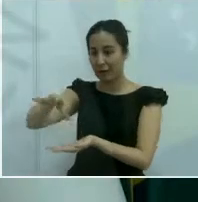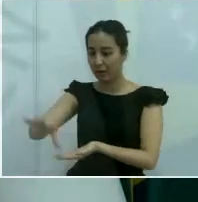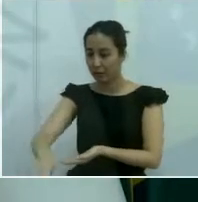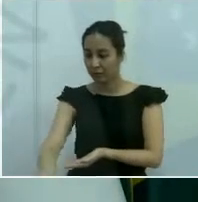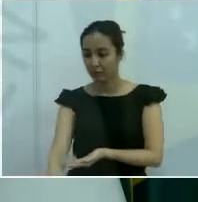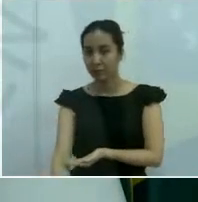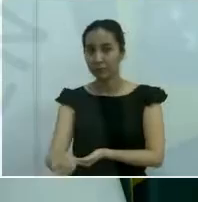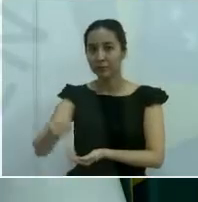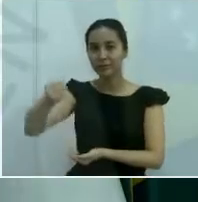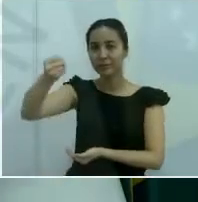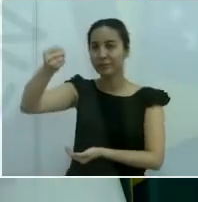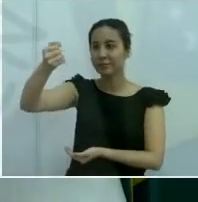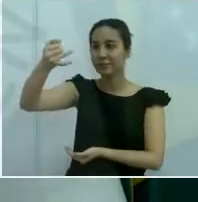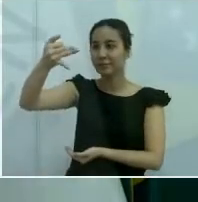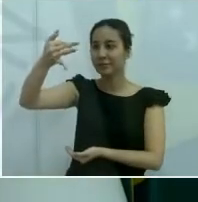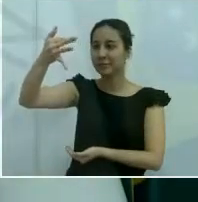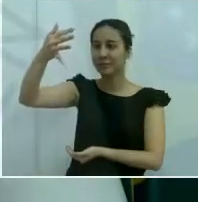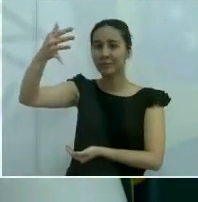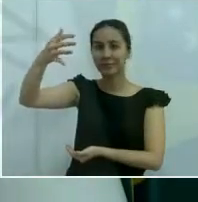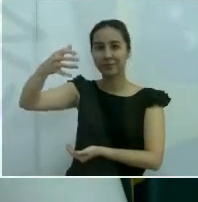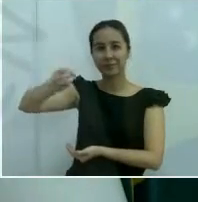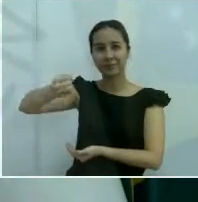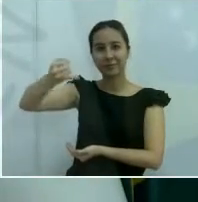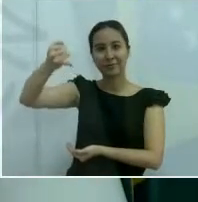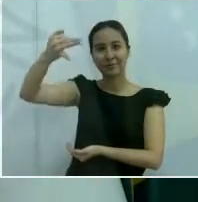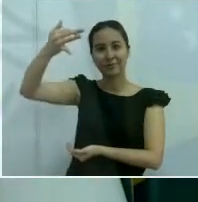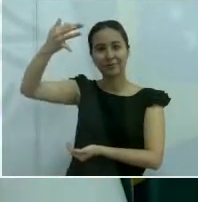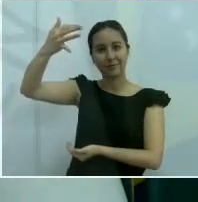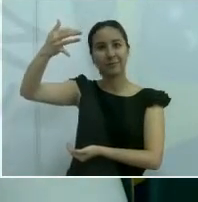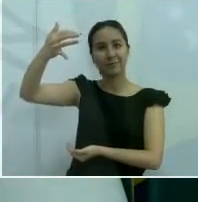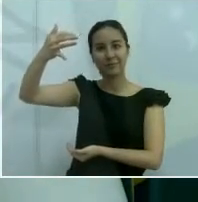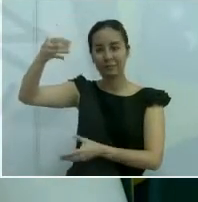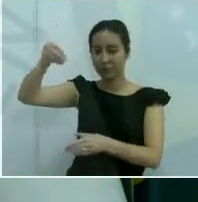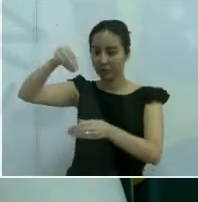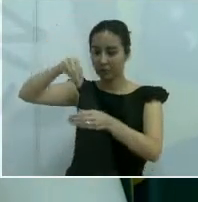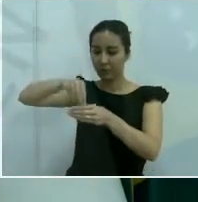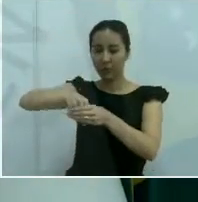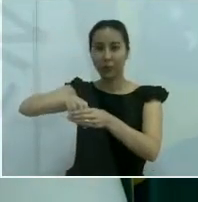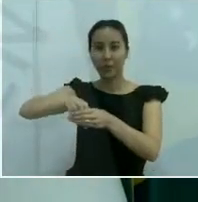isso aí representou para nós uma relíquia para a família